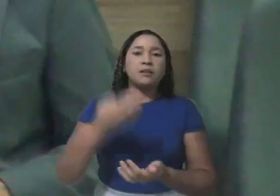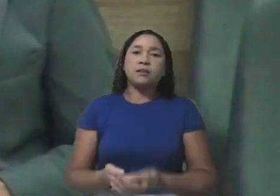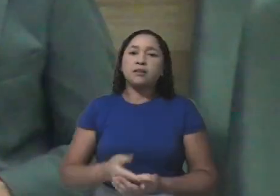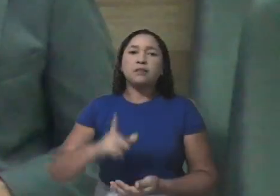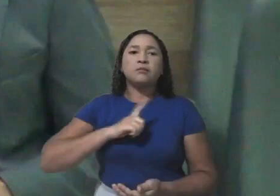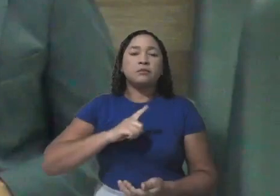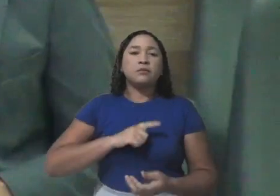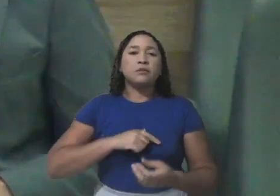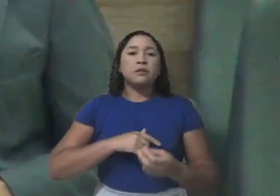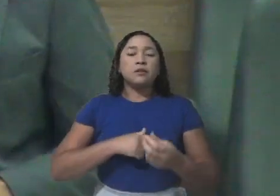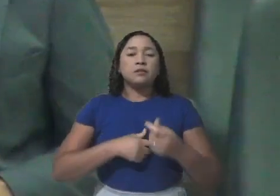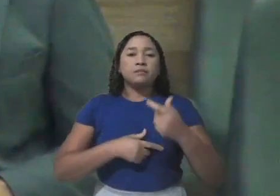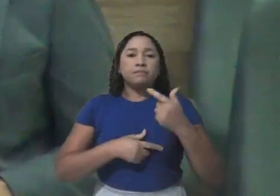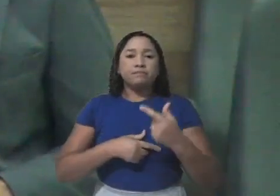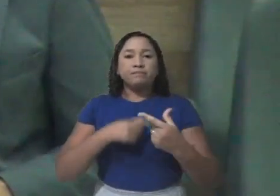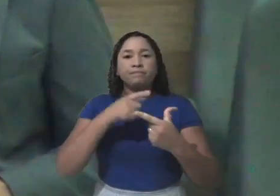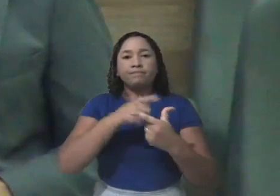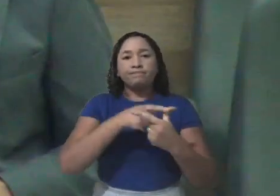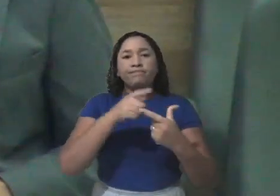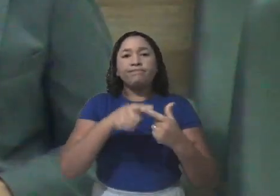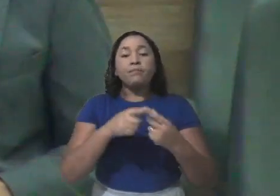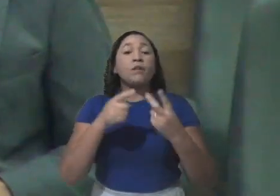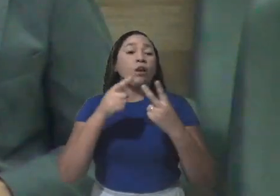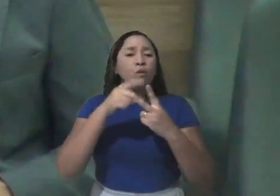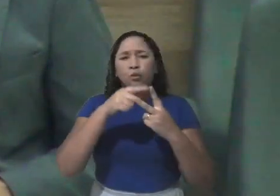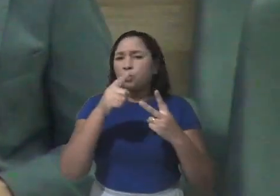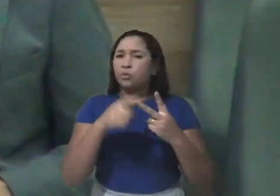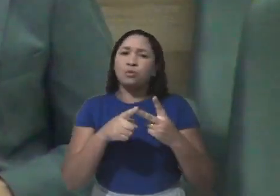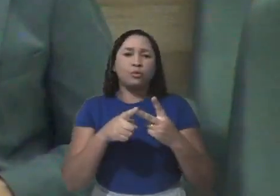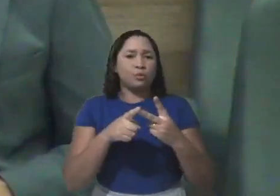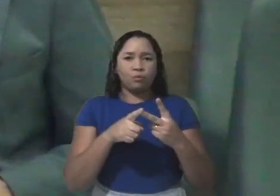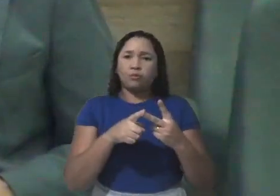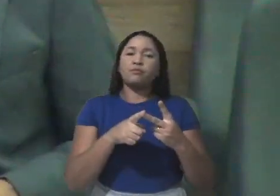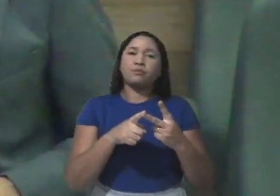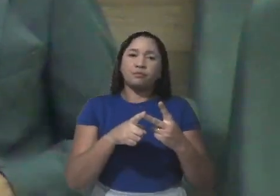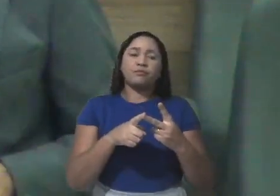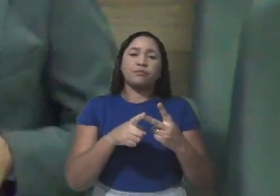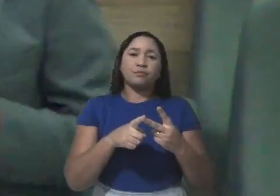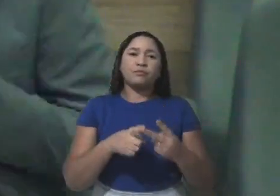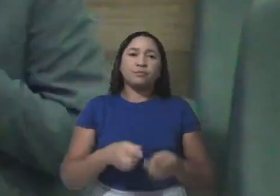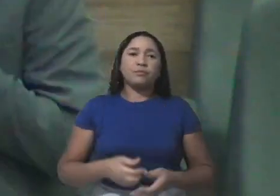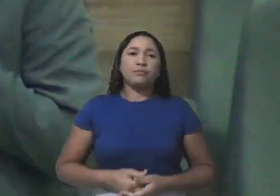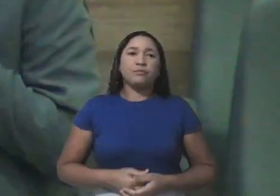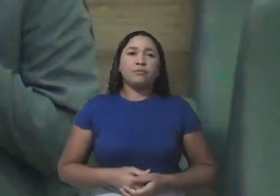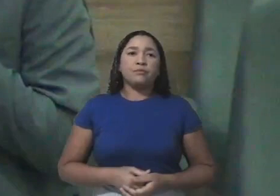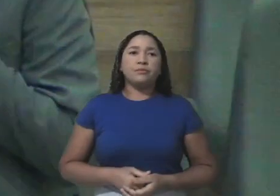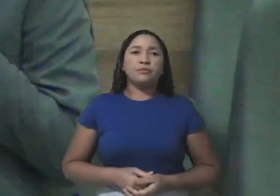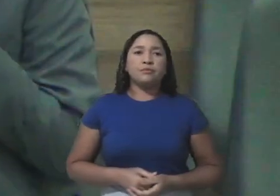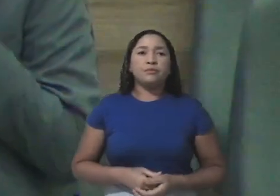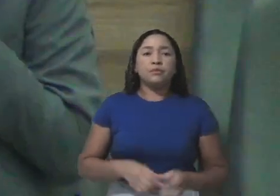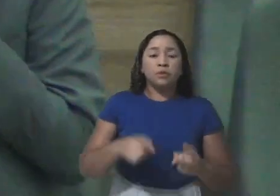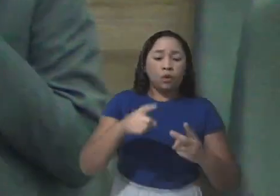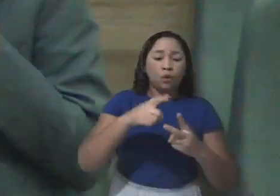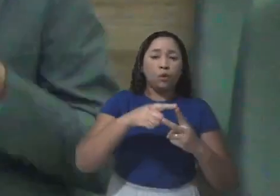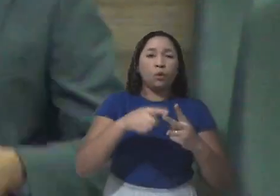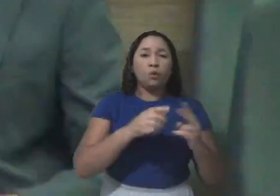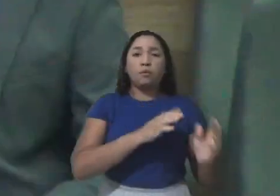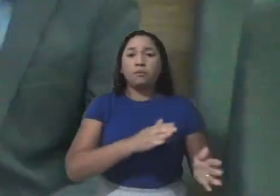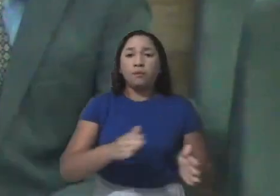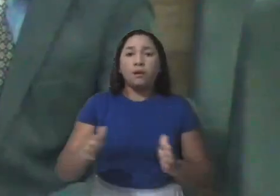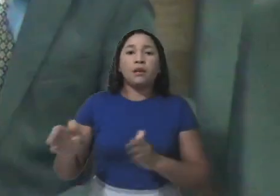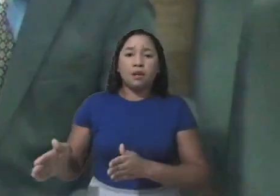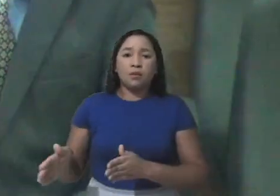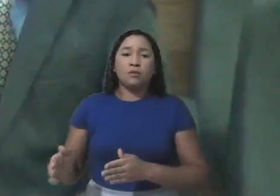tem implicações em demais doutrinas. Como nós cremos em 2 fases, nós cremos que a igreja